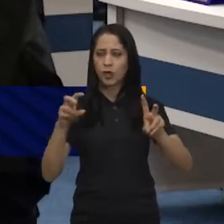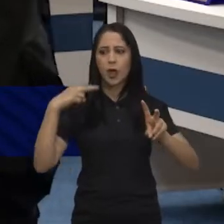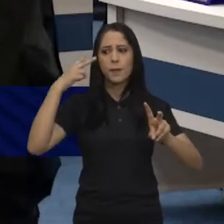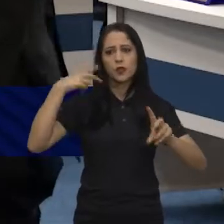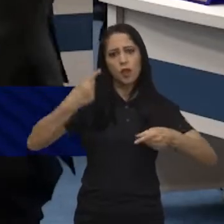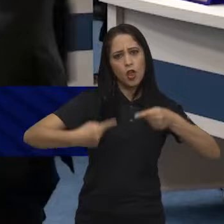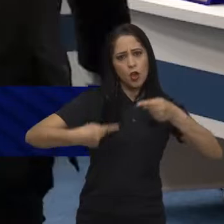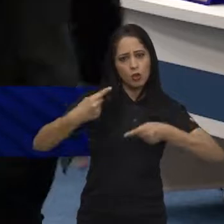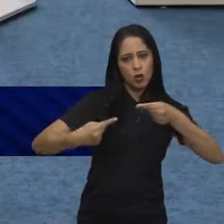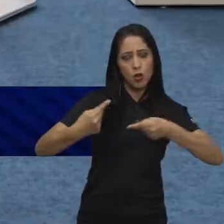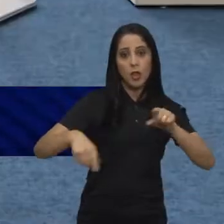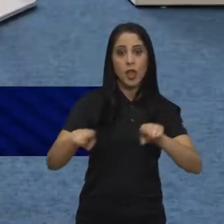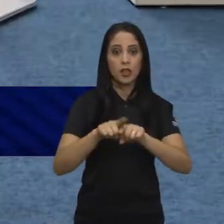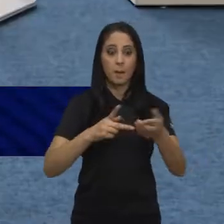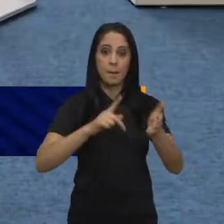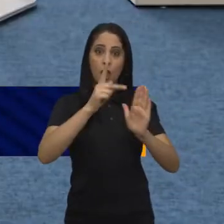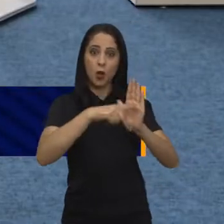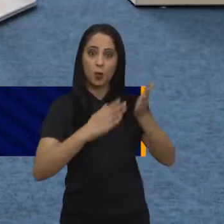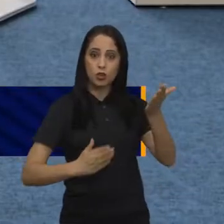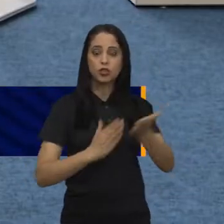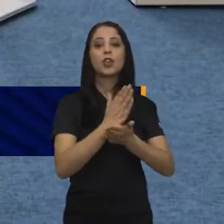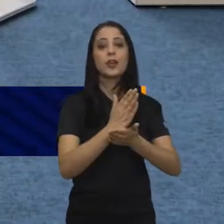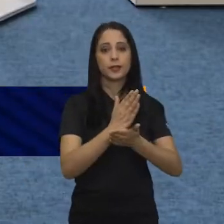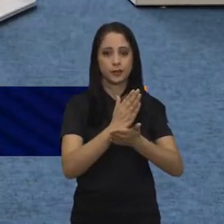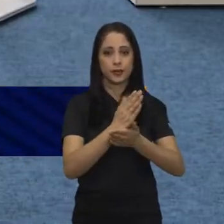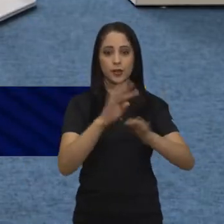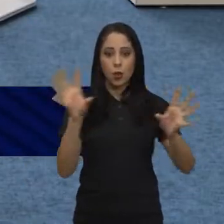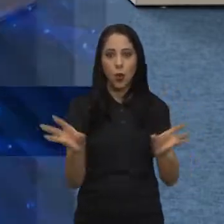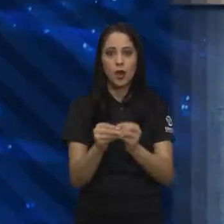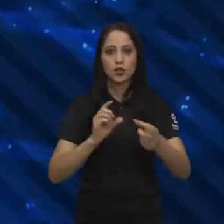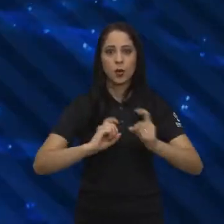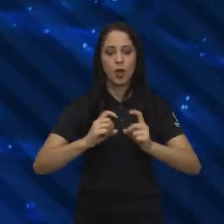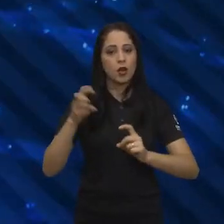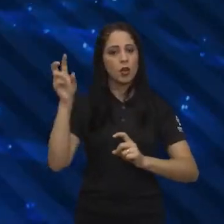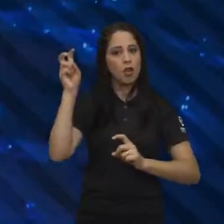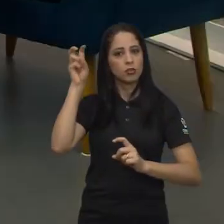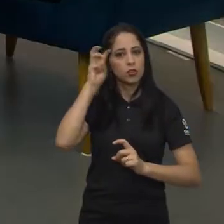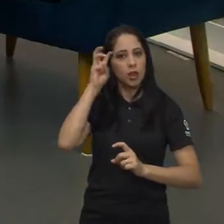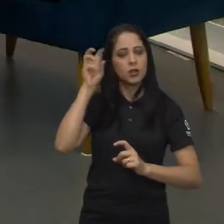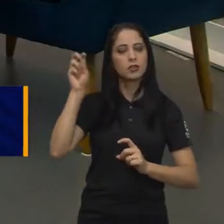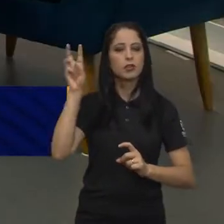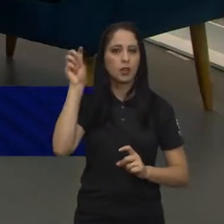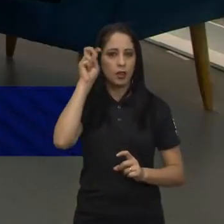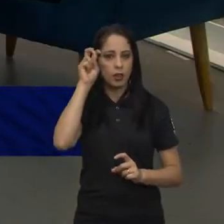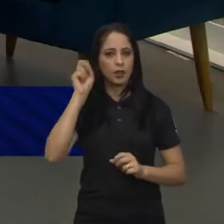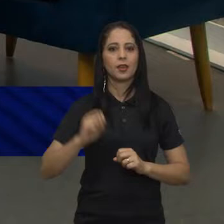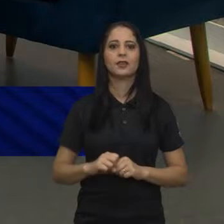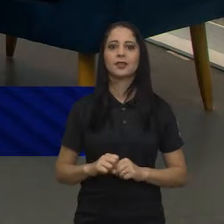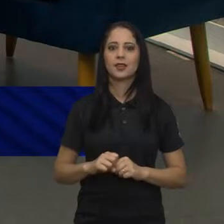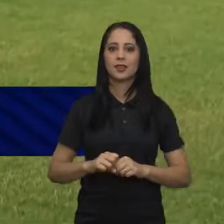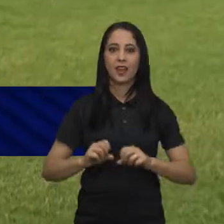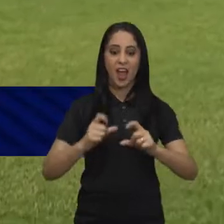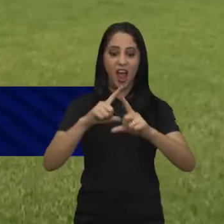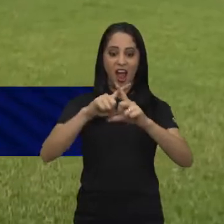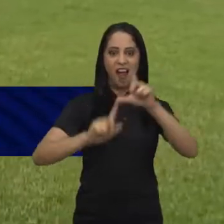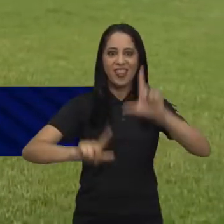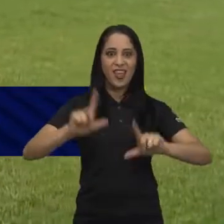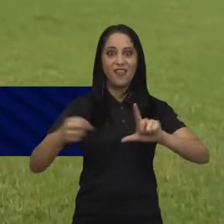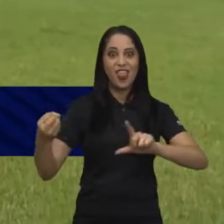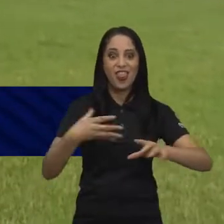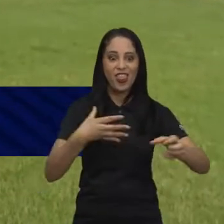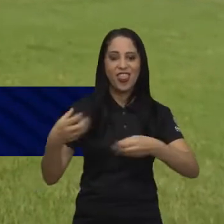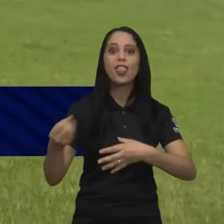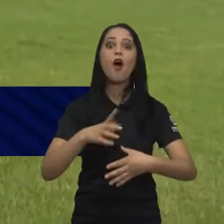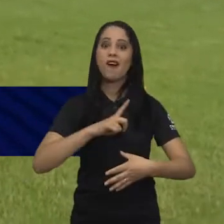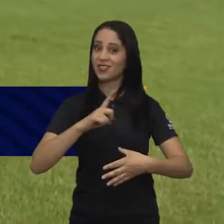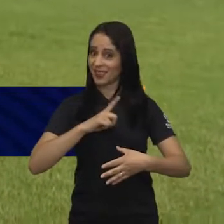e os projetos aprovados nos resumos das sessões de terça quinta e tem novidade na TV Câmara este